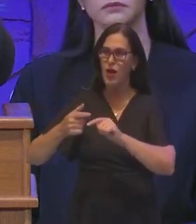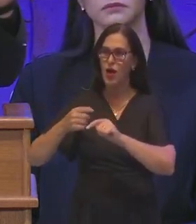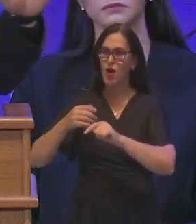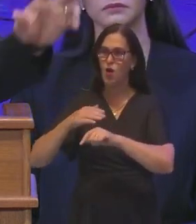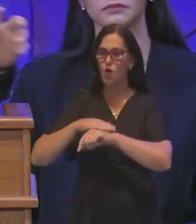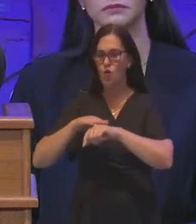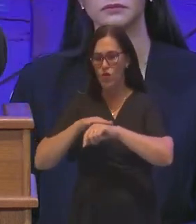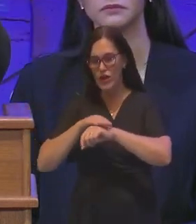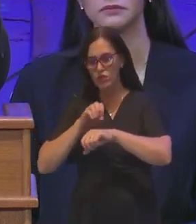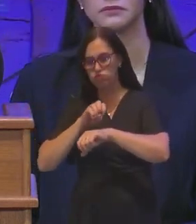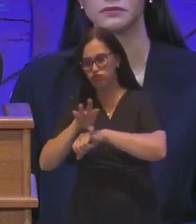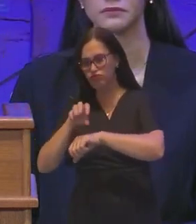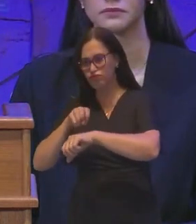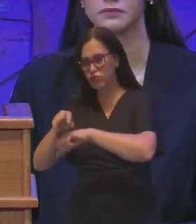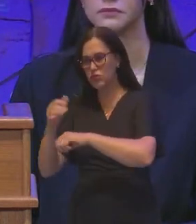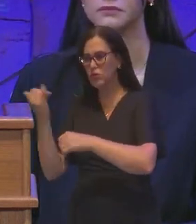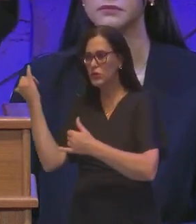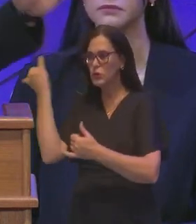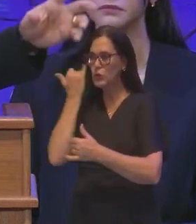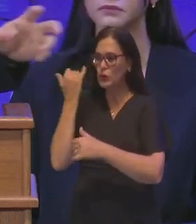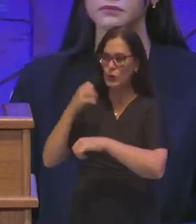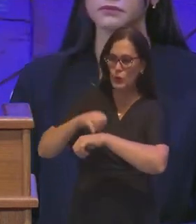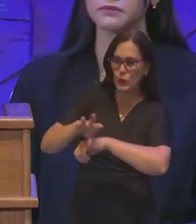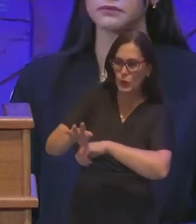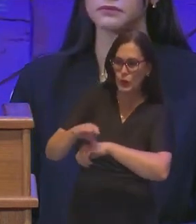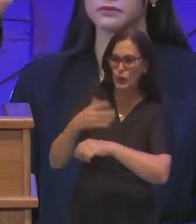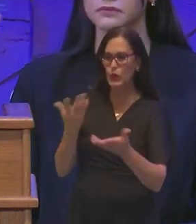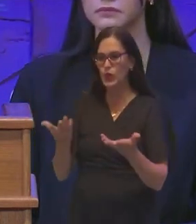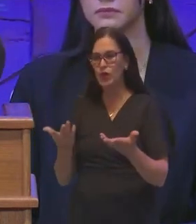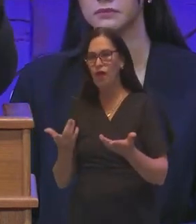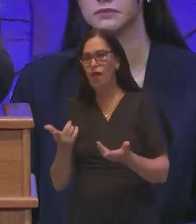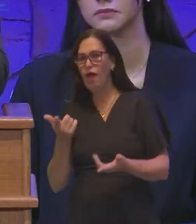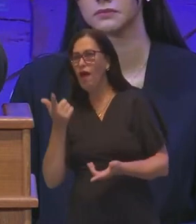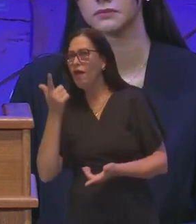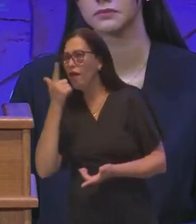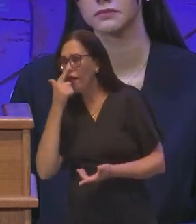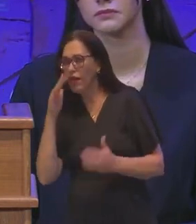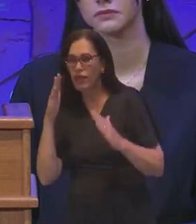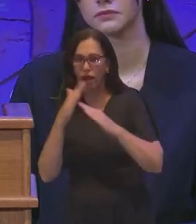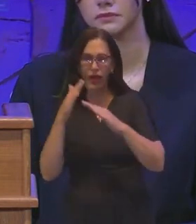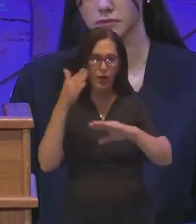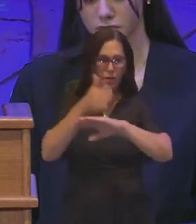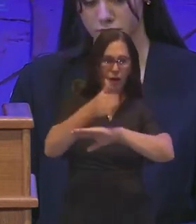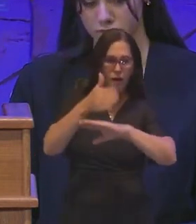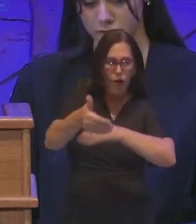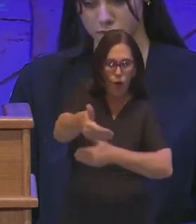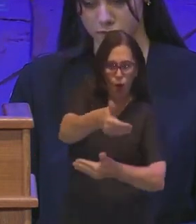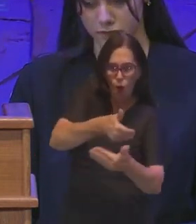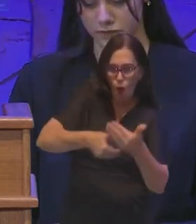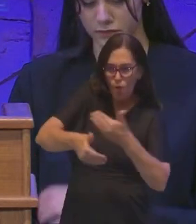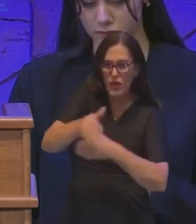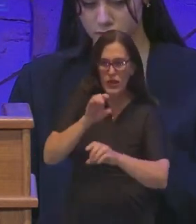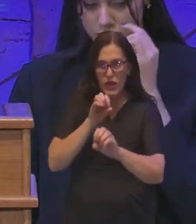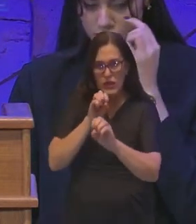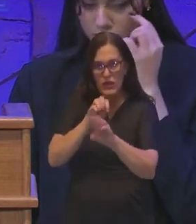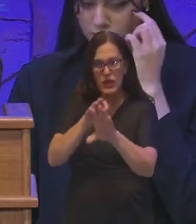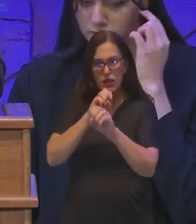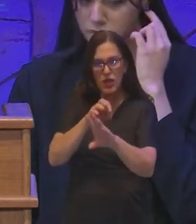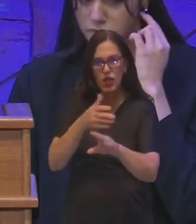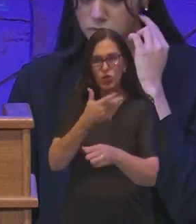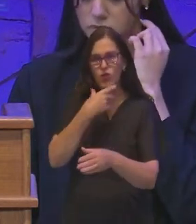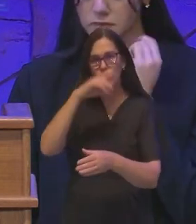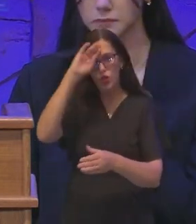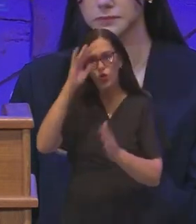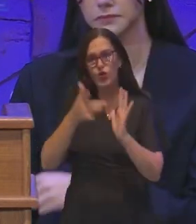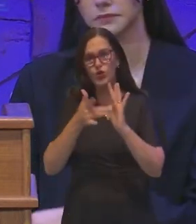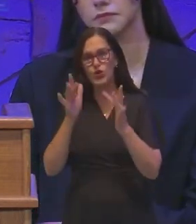conversa após conversa, ouvido, e as pessoas iam na intimidade de casa em casa, compartilhando o ensinamento do Senhor